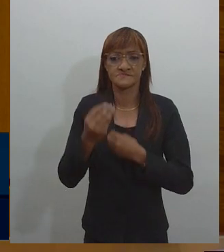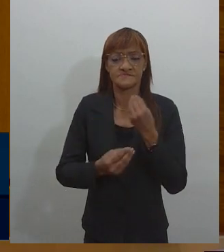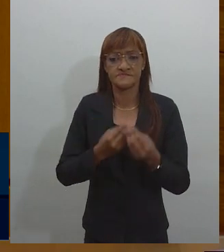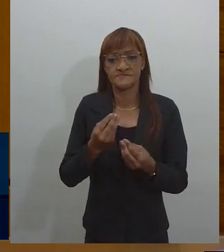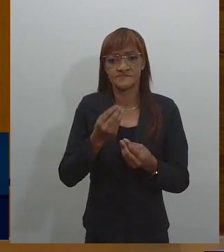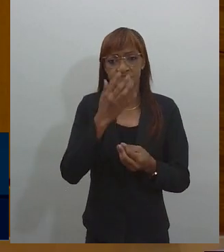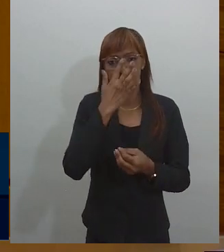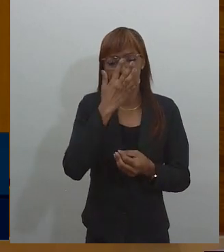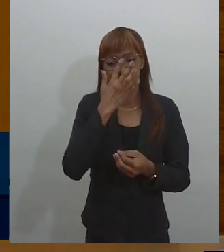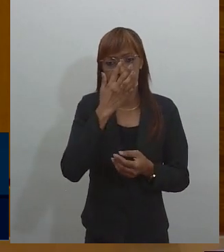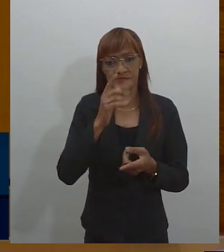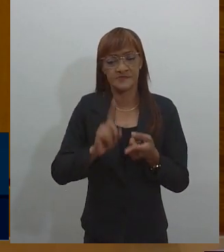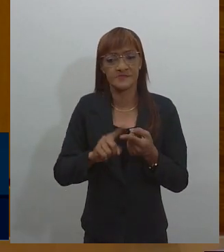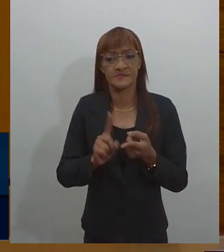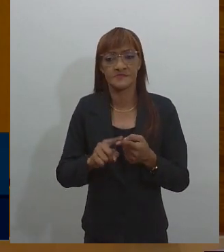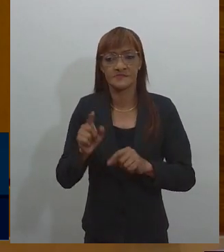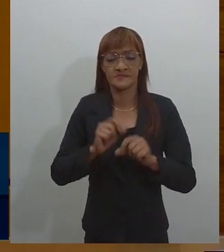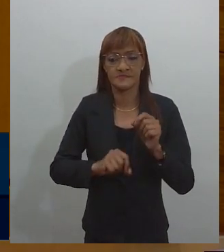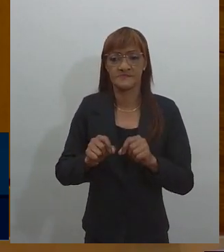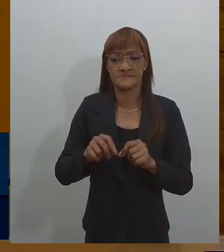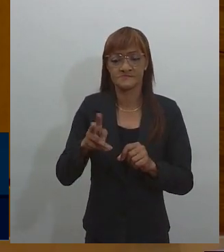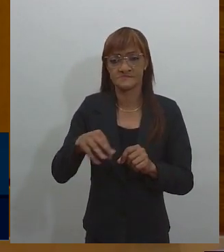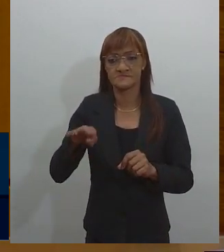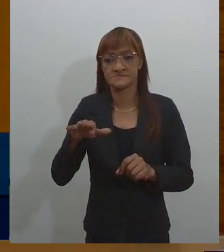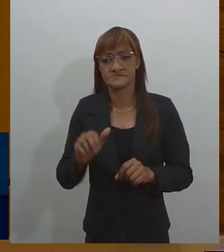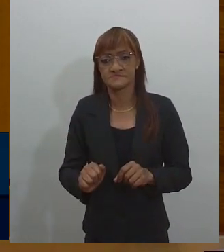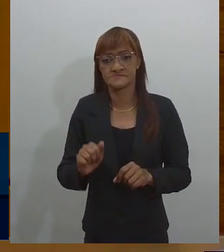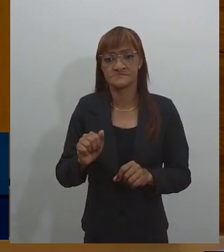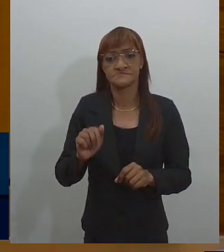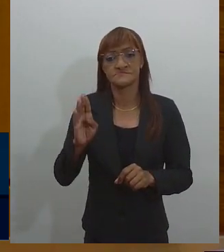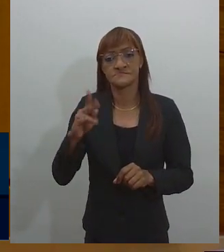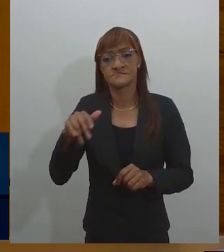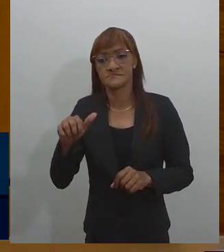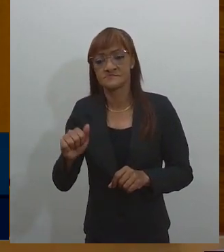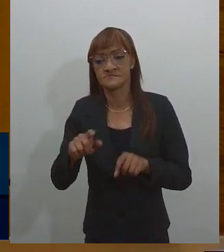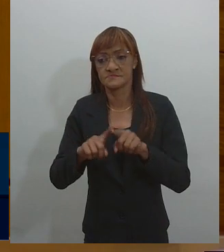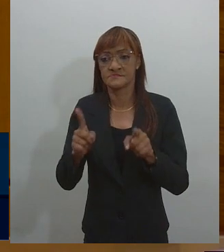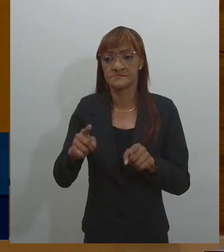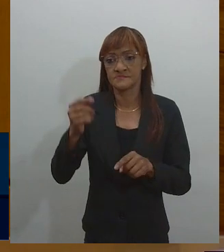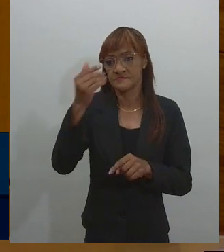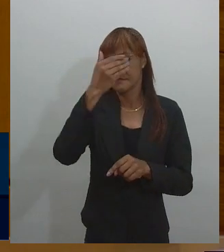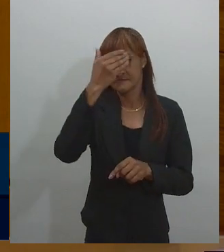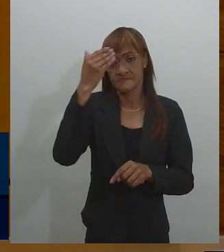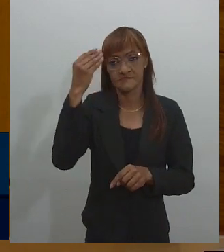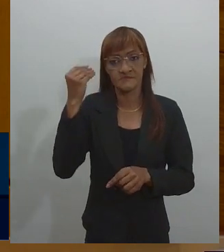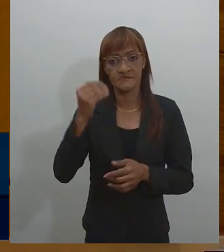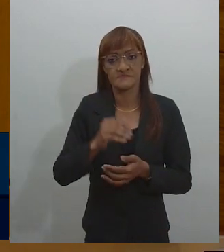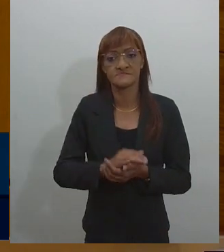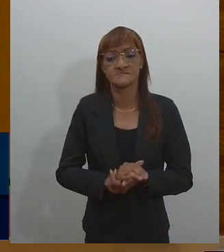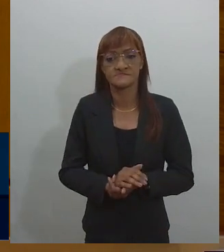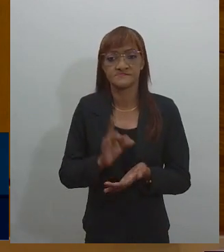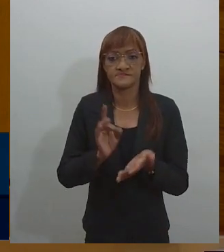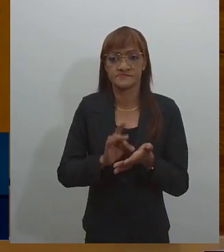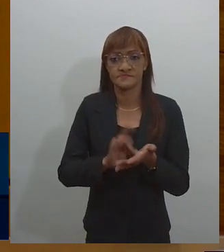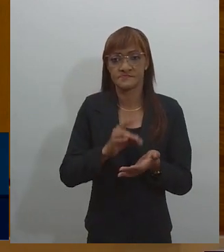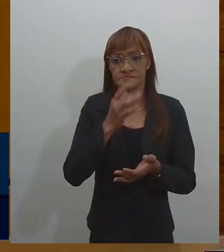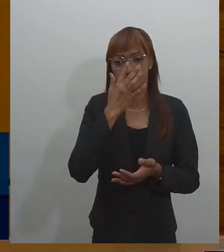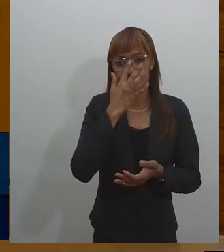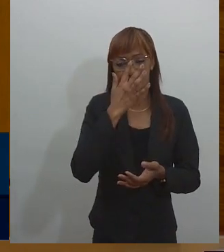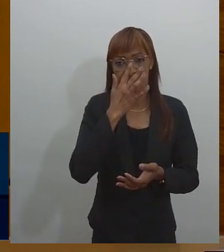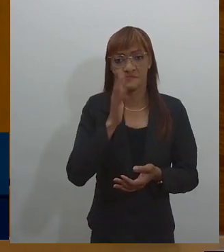até o povoado Capunga e esqueceram do povoado Capunga e Moita Bonita até Santa Rosa de Lima. Então estivemos